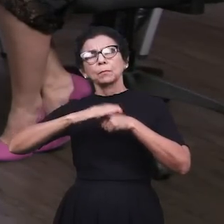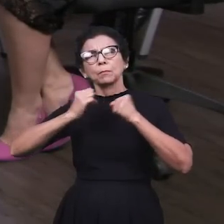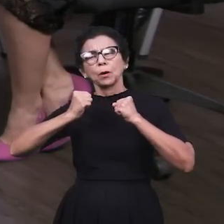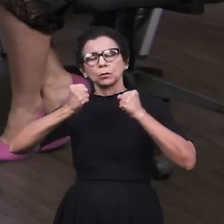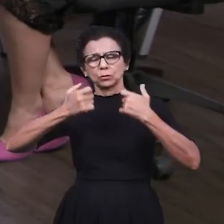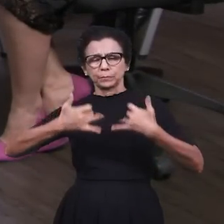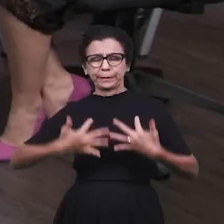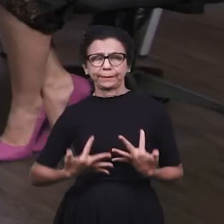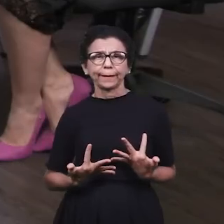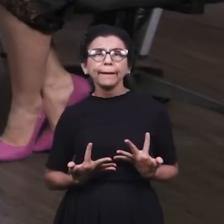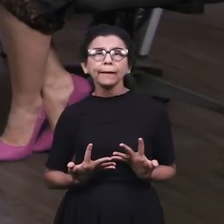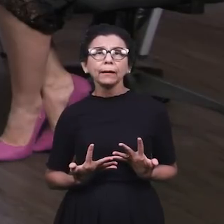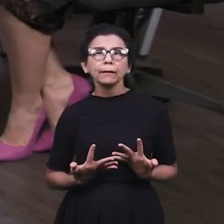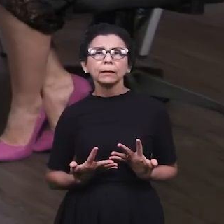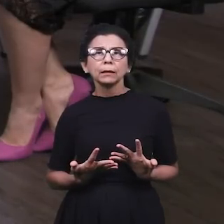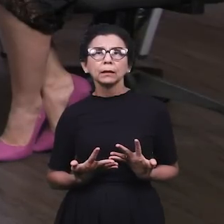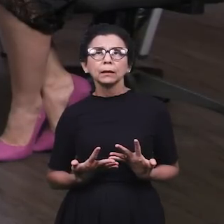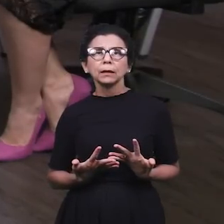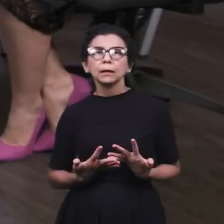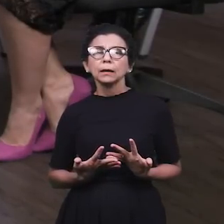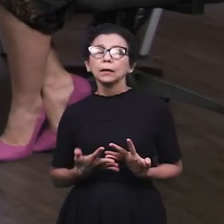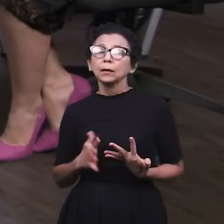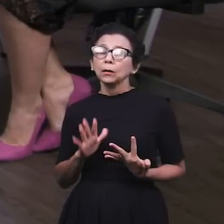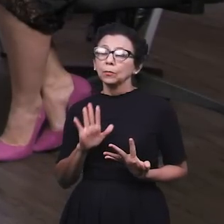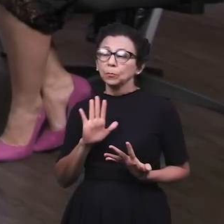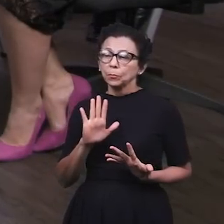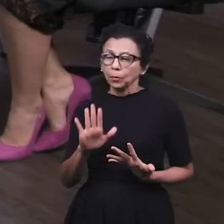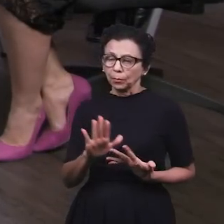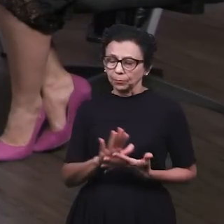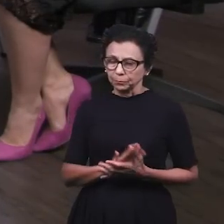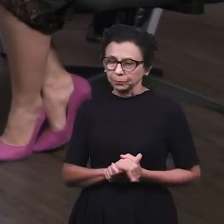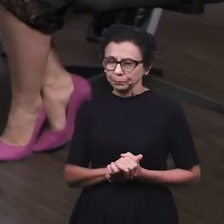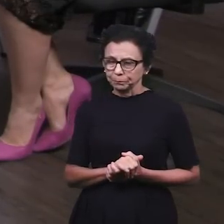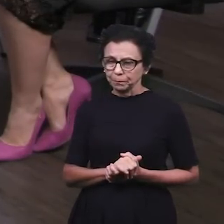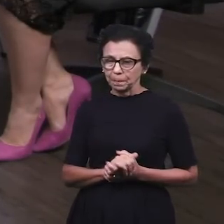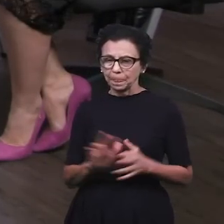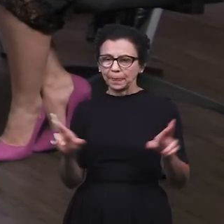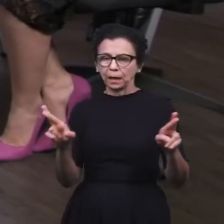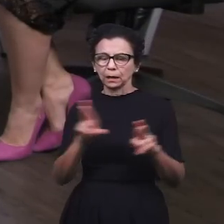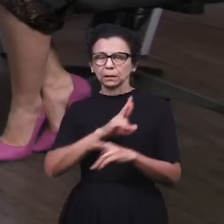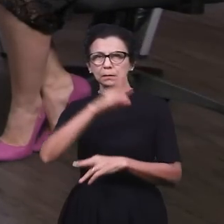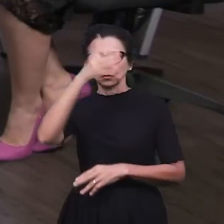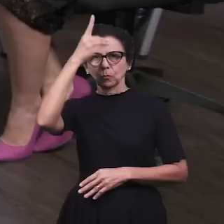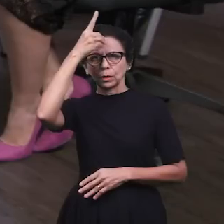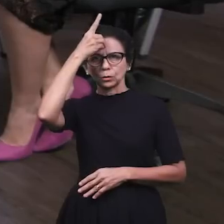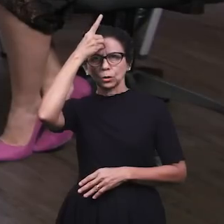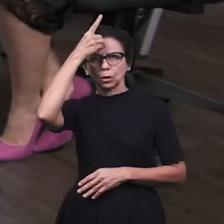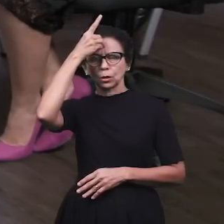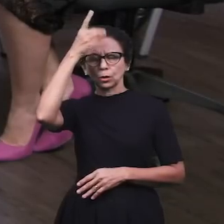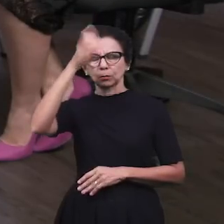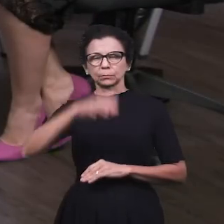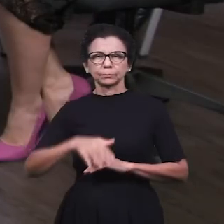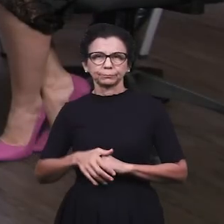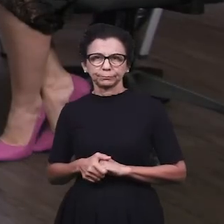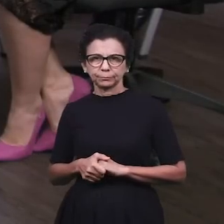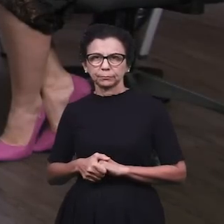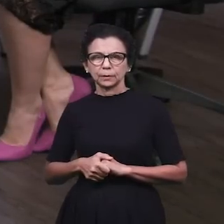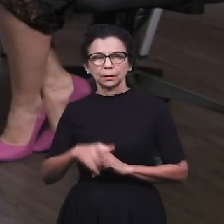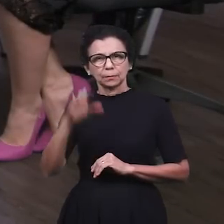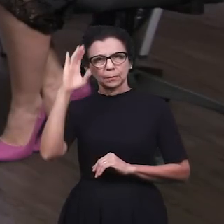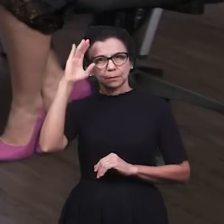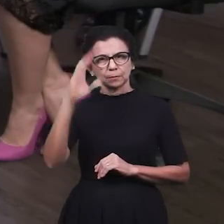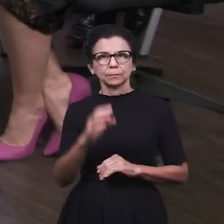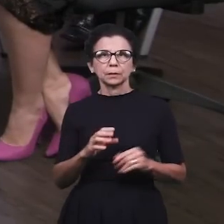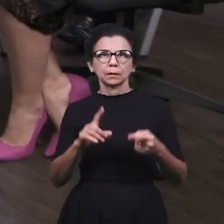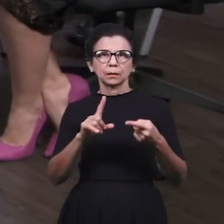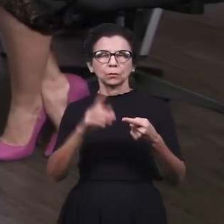à questão de entrega de dom espiritual, principalmente dom de ciência, né, que é